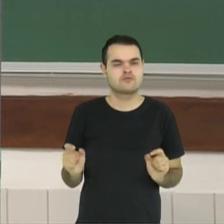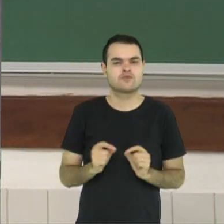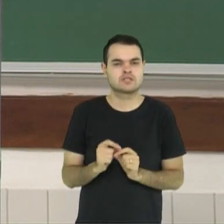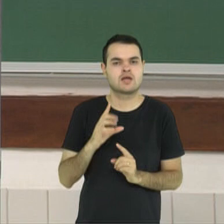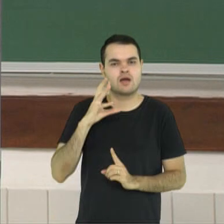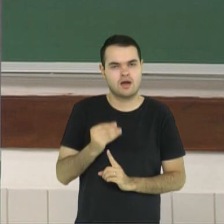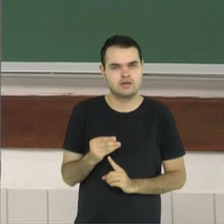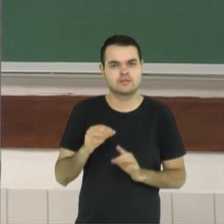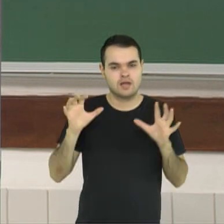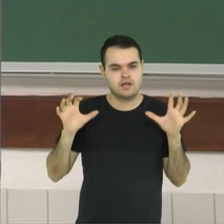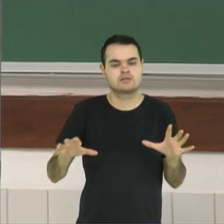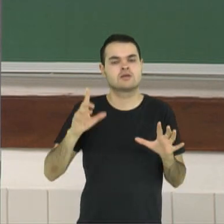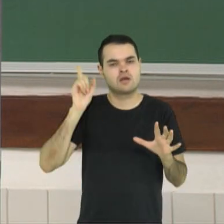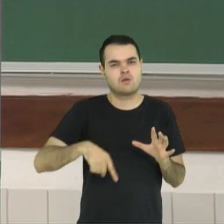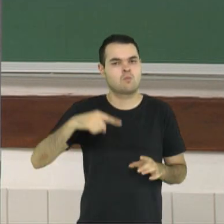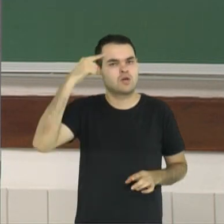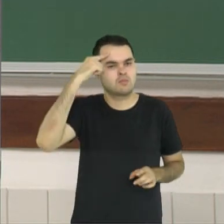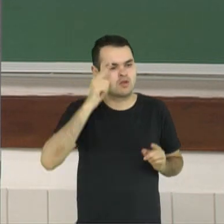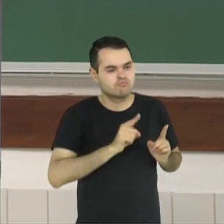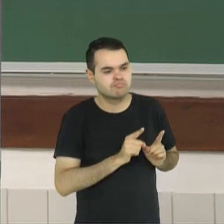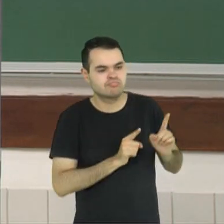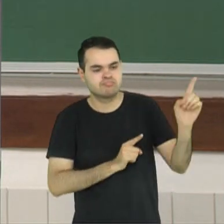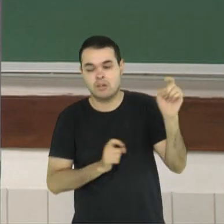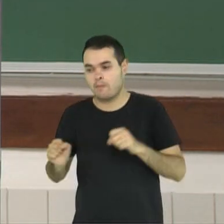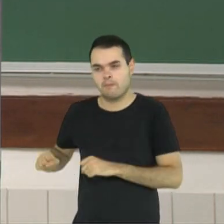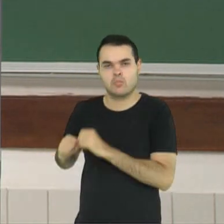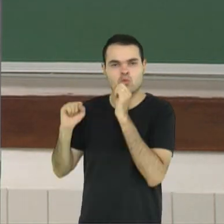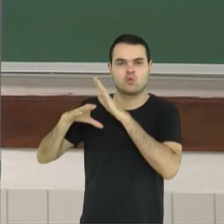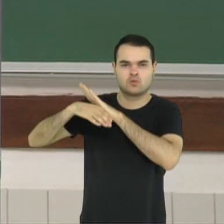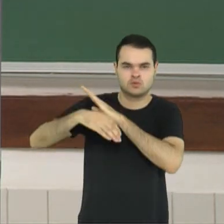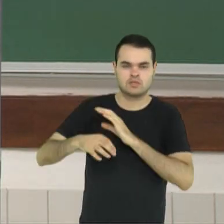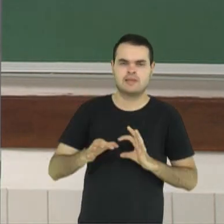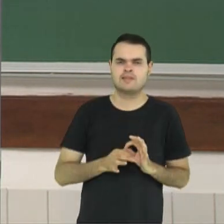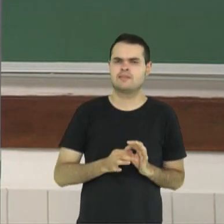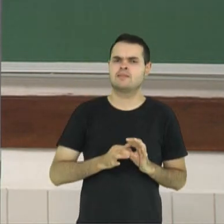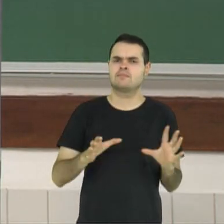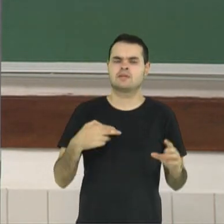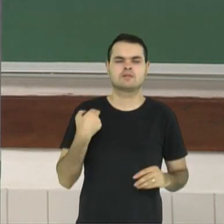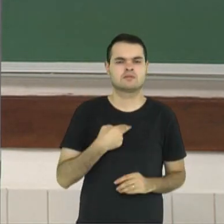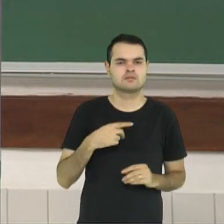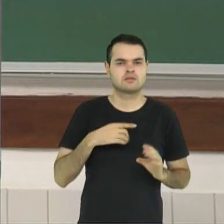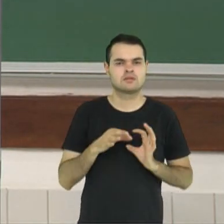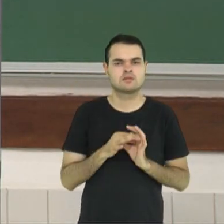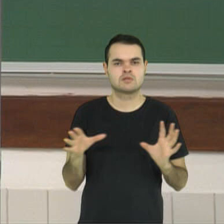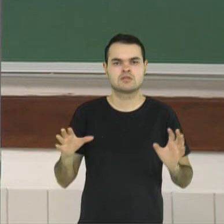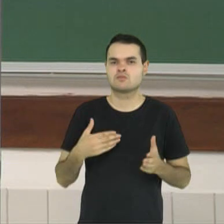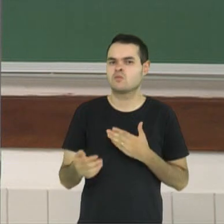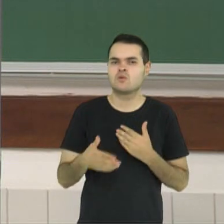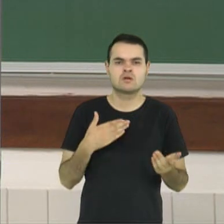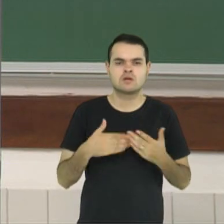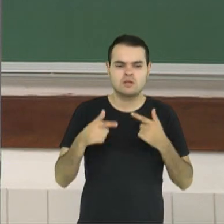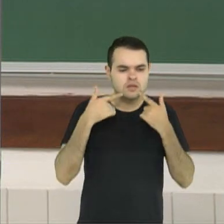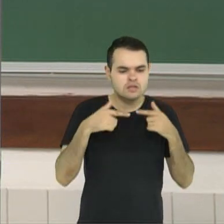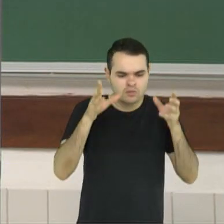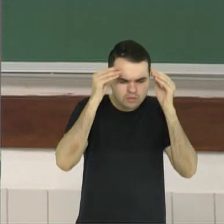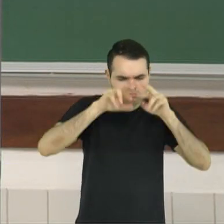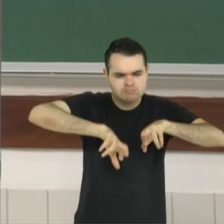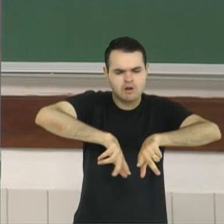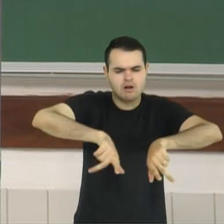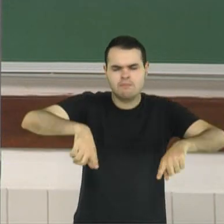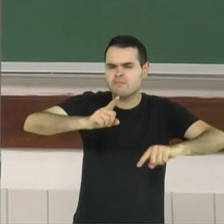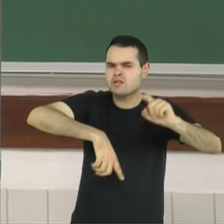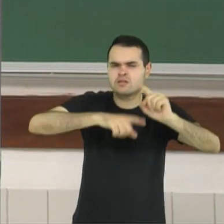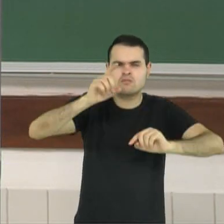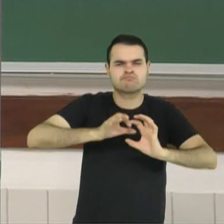é o pensamento da evolução da questão de conceito. Nós temos a liberdade. Liberdade de materiais e linguagens. Por que que agora eu posso usar qualquer